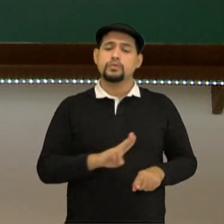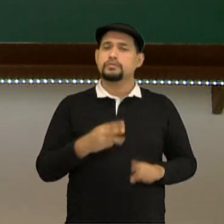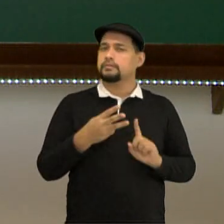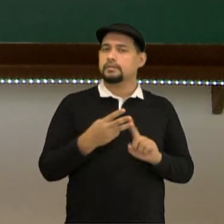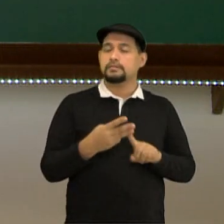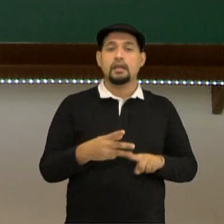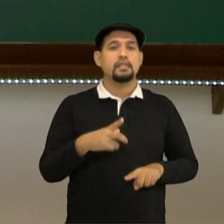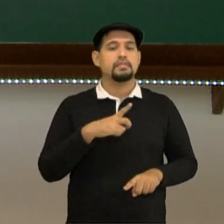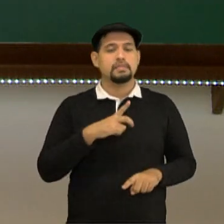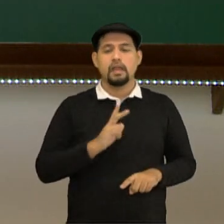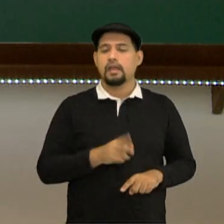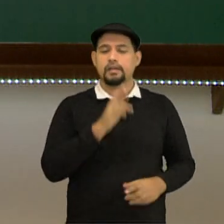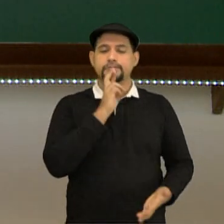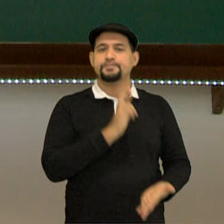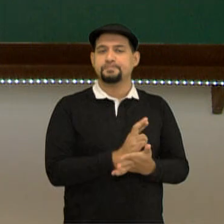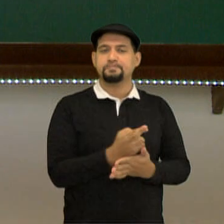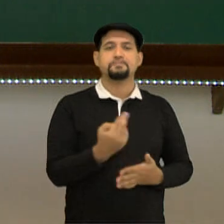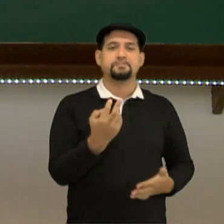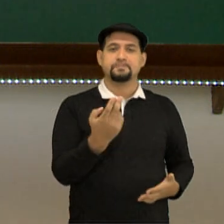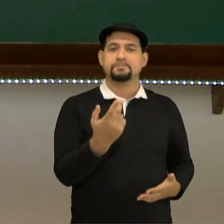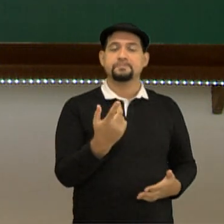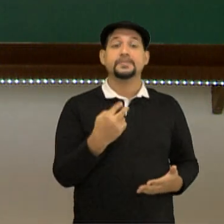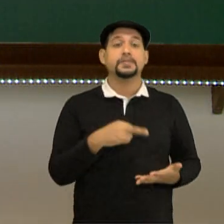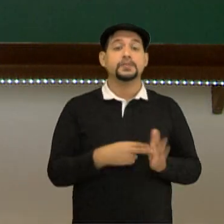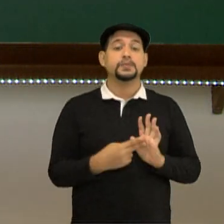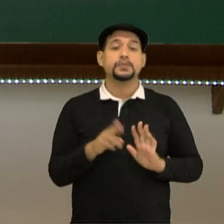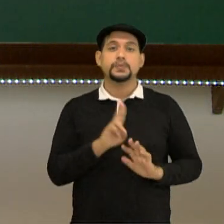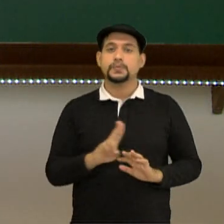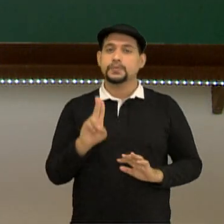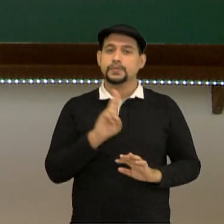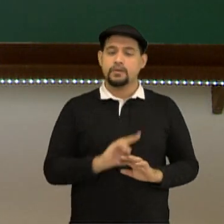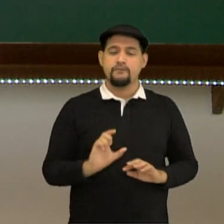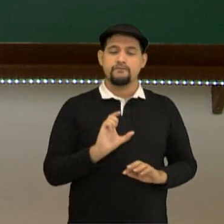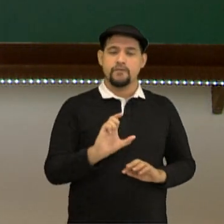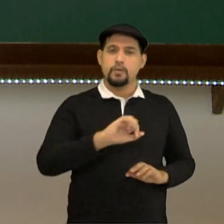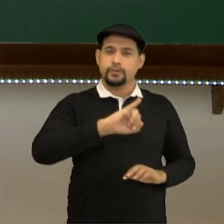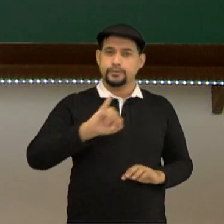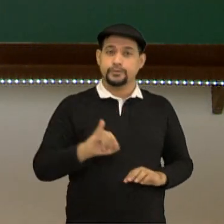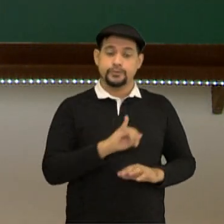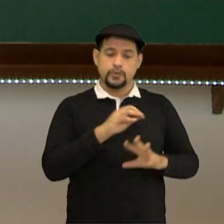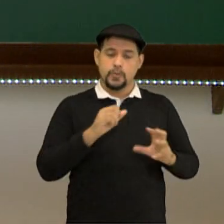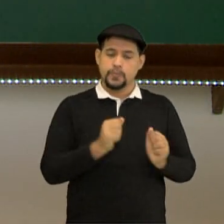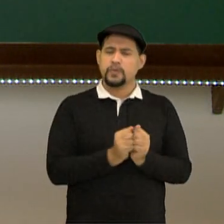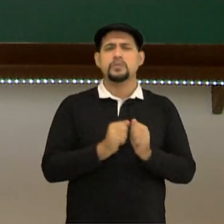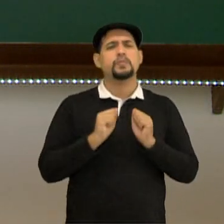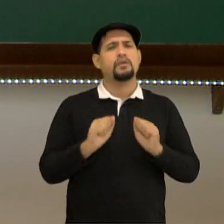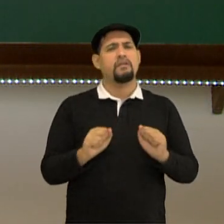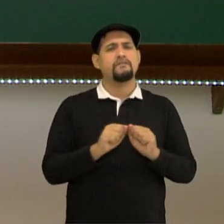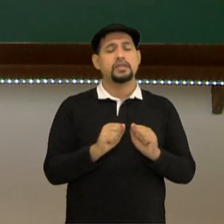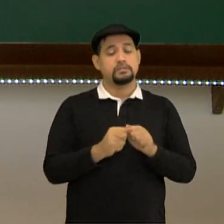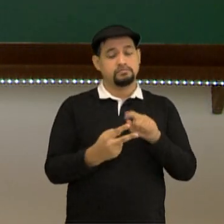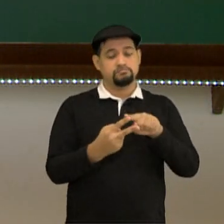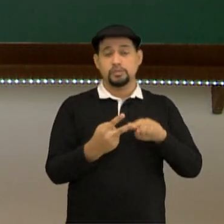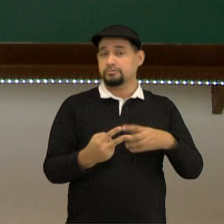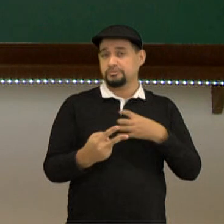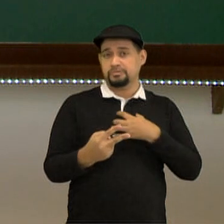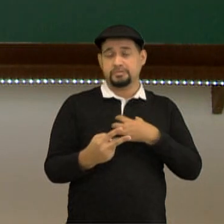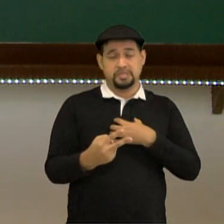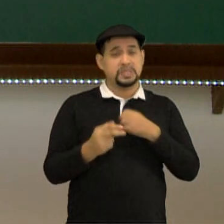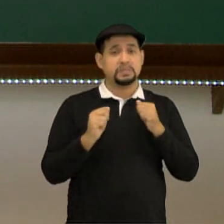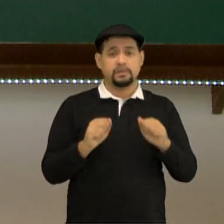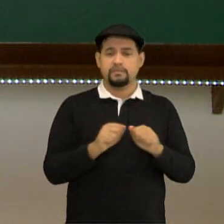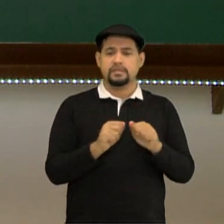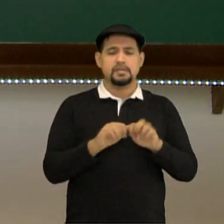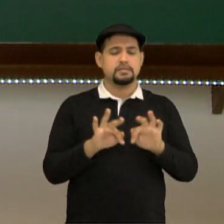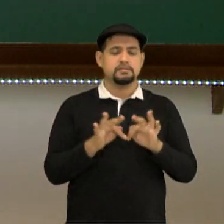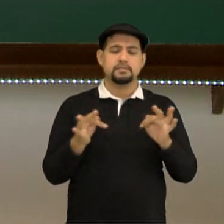dar o mesmo resultado do que se eu utilizasse a fórmula de juro composto. Então você pode fazer das duas maneiras, você faz aquilo que se